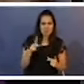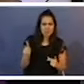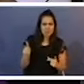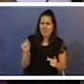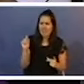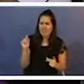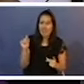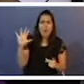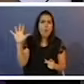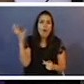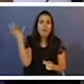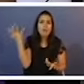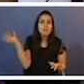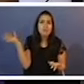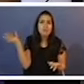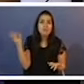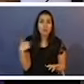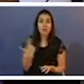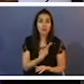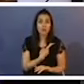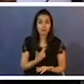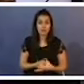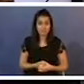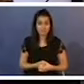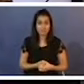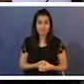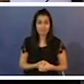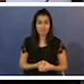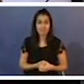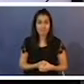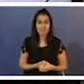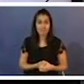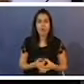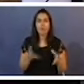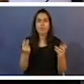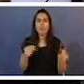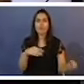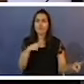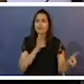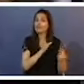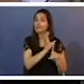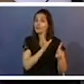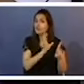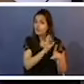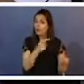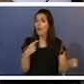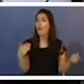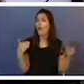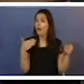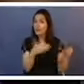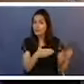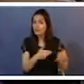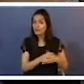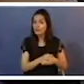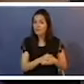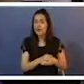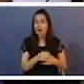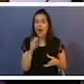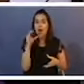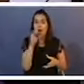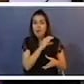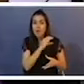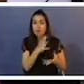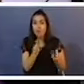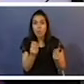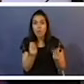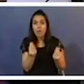que isso pode causar para nós Olha que isso interfere diretamente por que vocês acham que fica tão quente